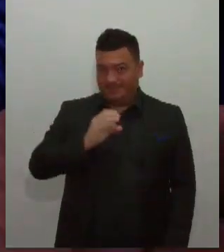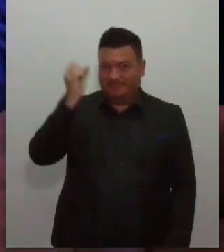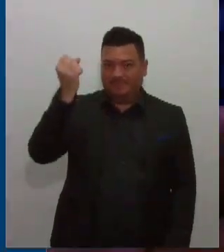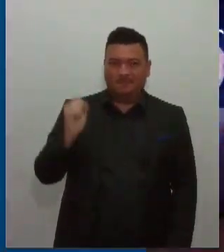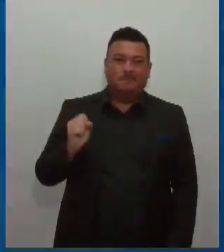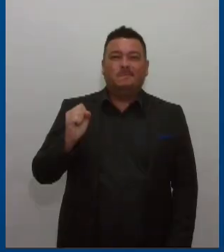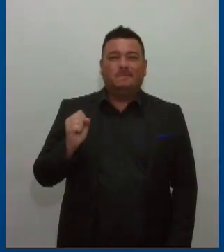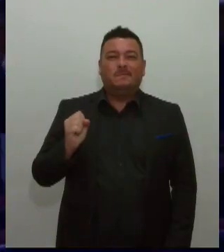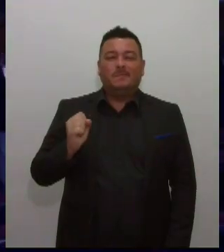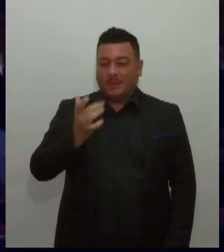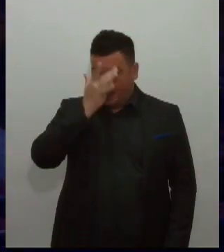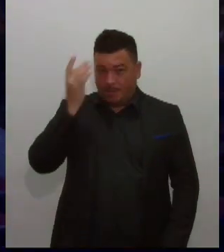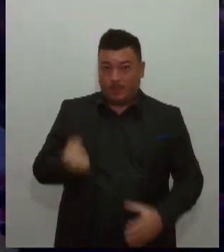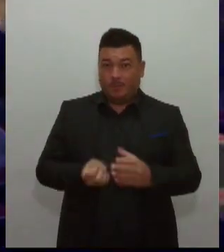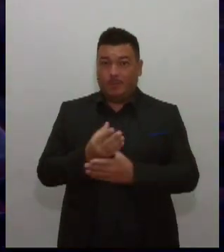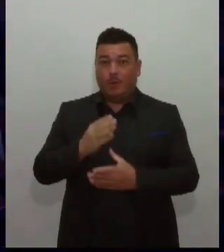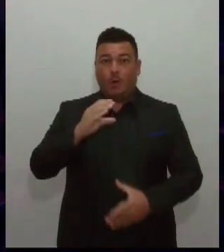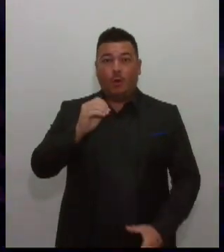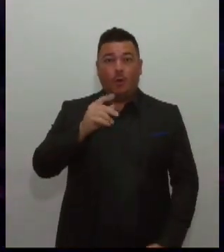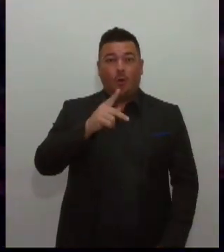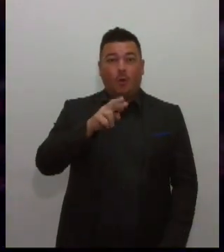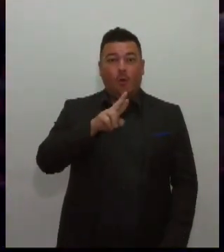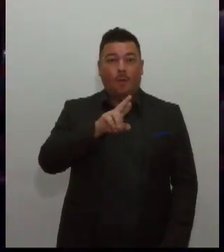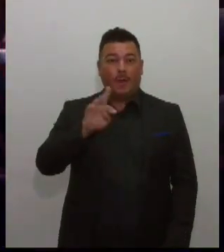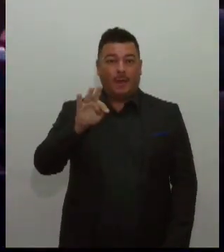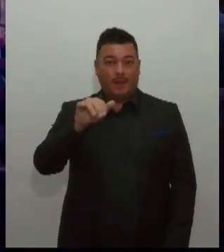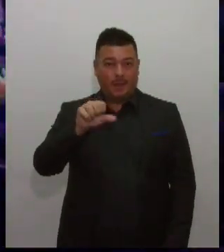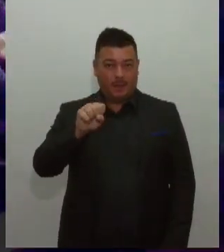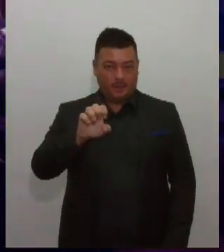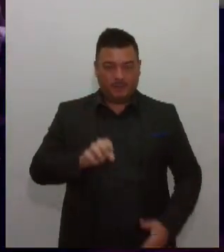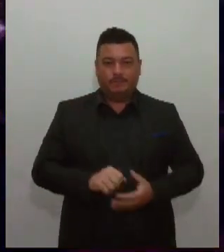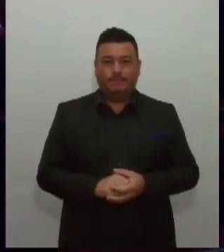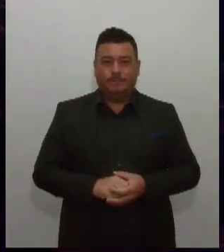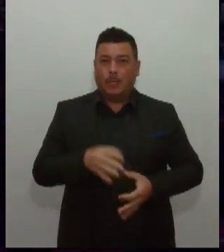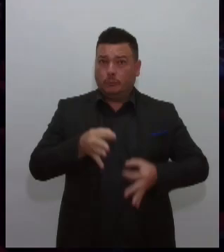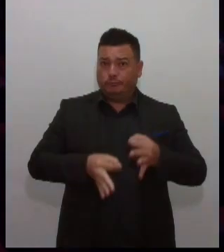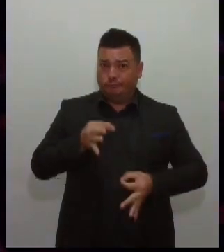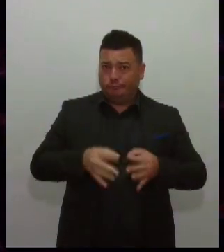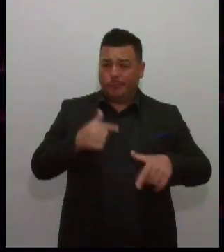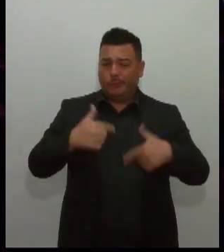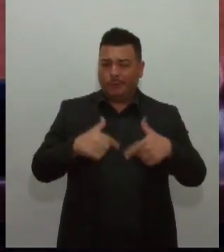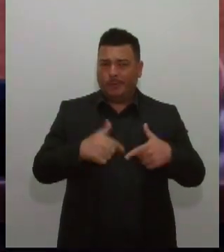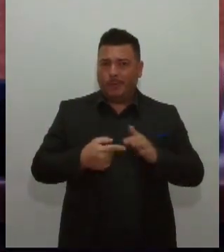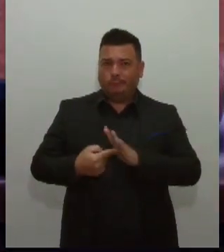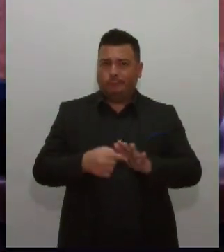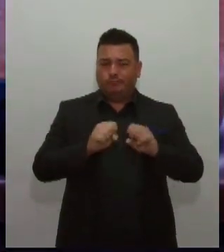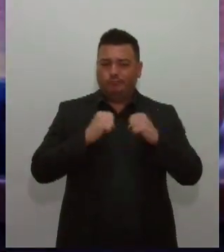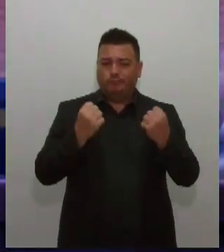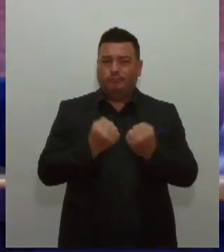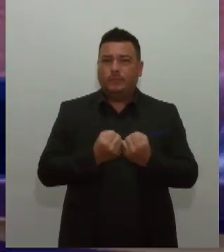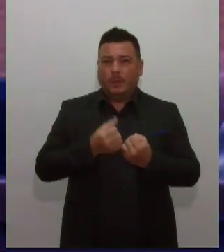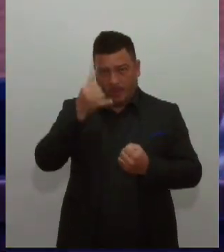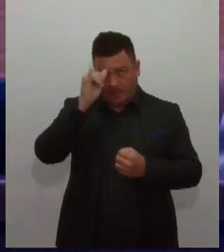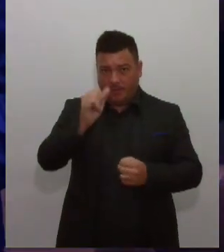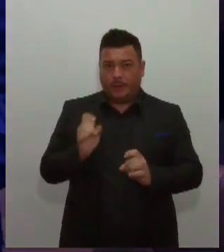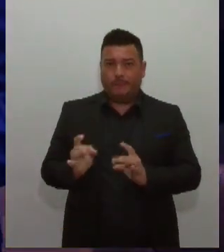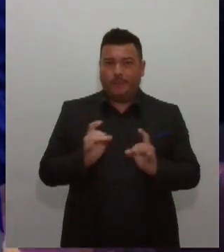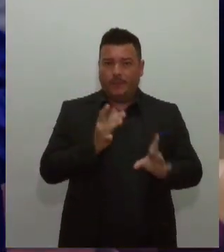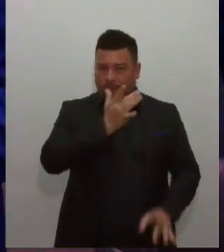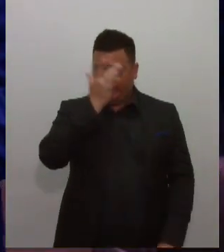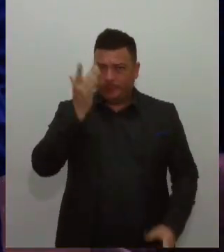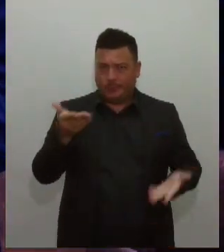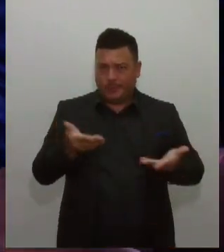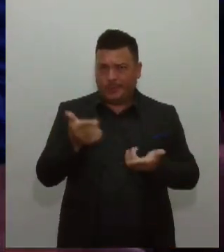da Coppertausi. E Justiça do Trabalho promove seminários sobre o combate ao tráfico de pessoas. Esses e outros assuntos